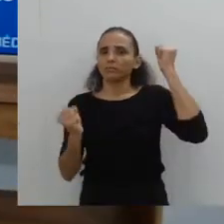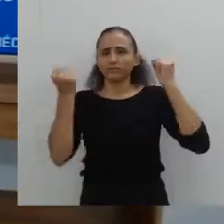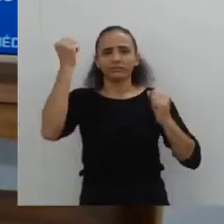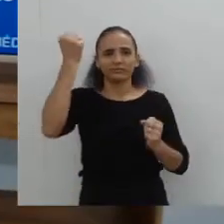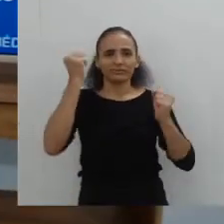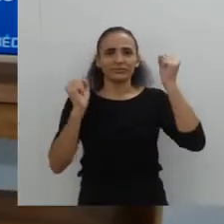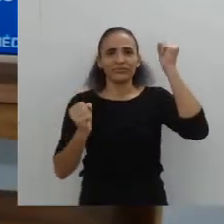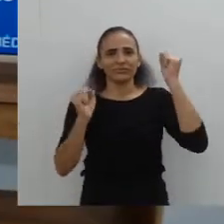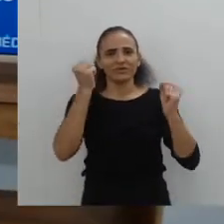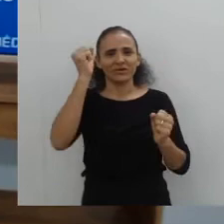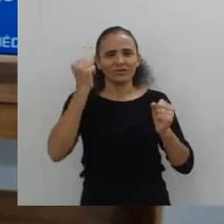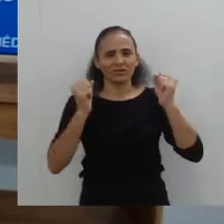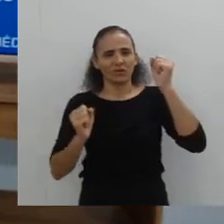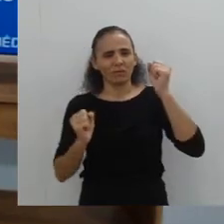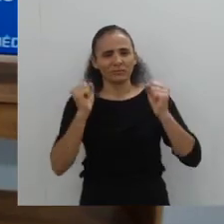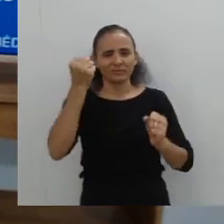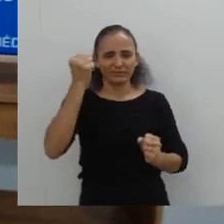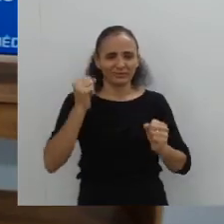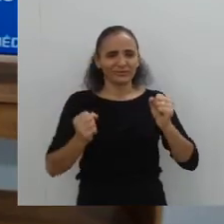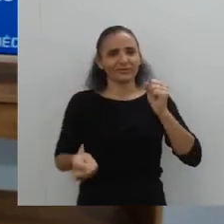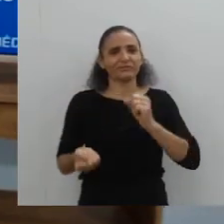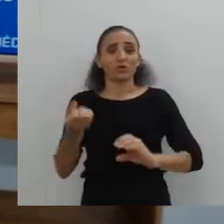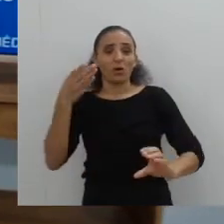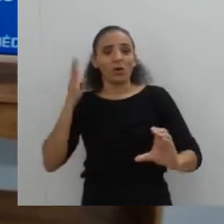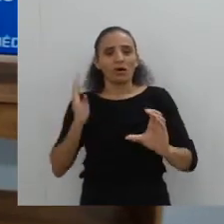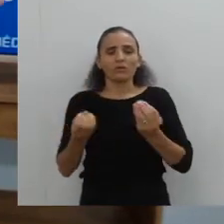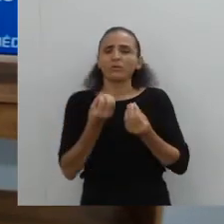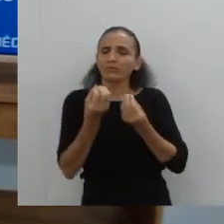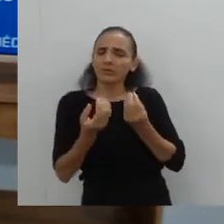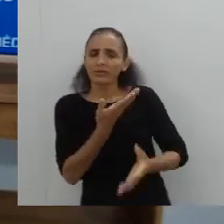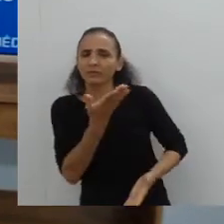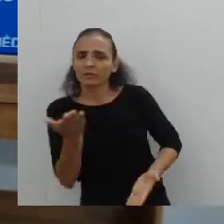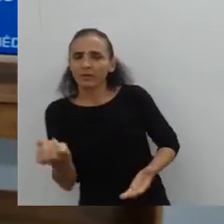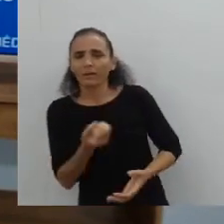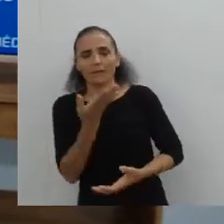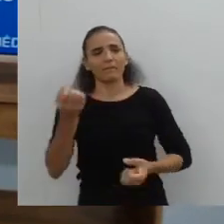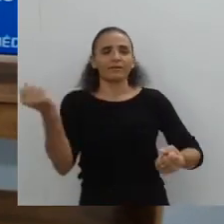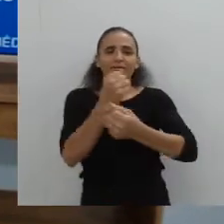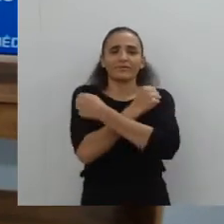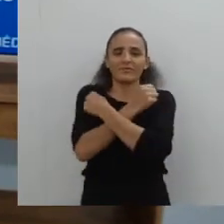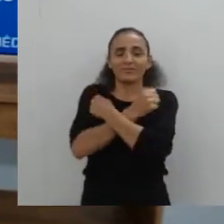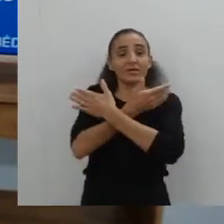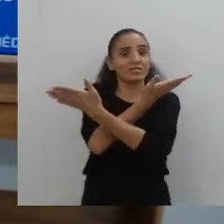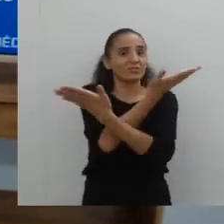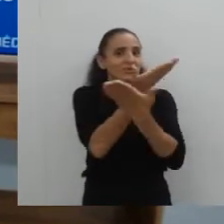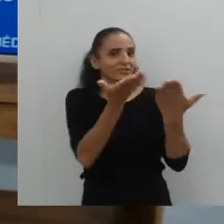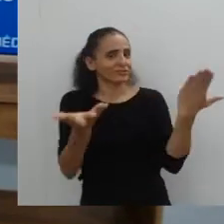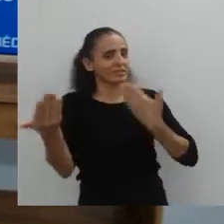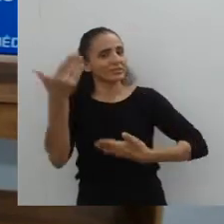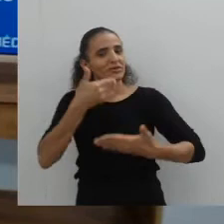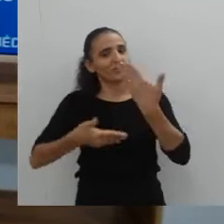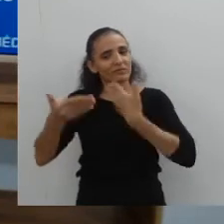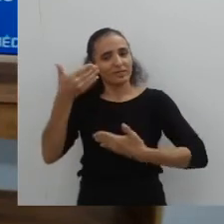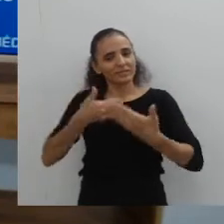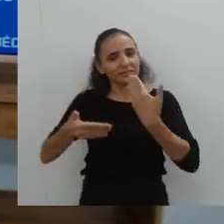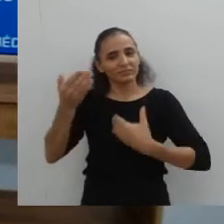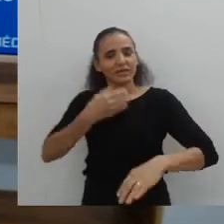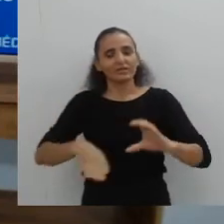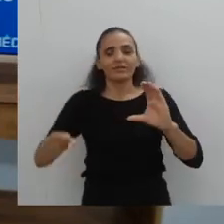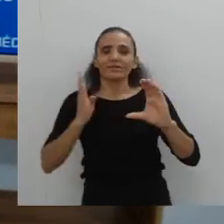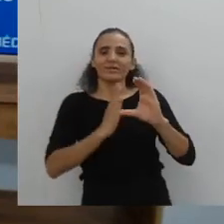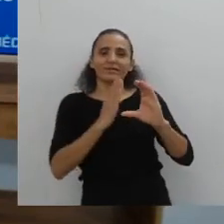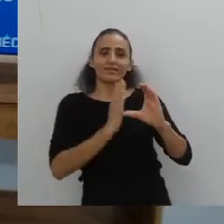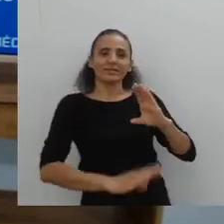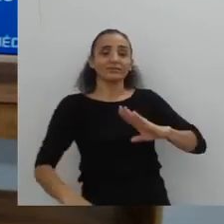trabalho lá na EREM Joaquim Olavo, em Carpina. Vou até aproveitar e deixar um abraço, um cheiro para todo mundo lá em Carpina, lá na